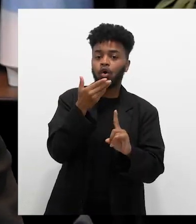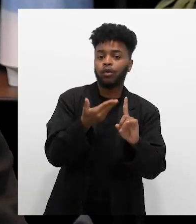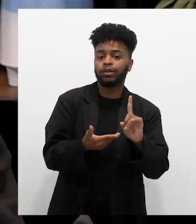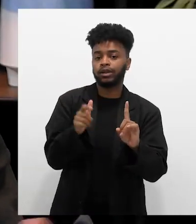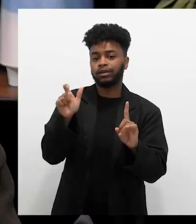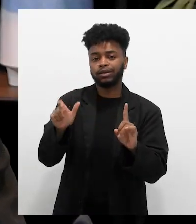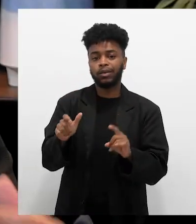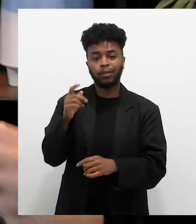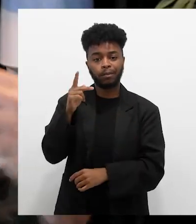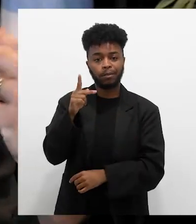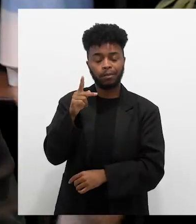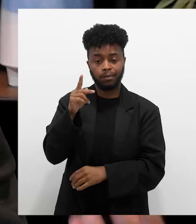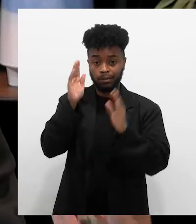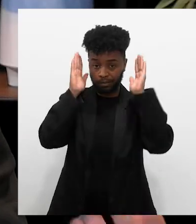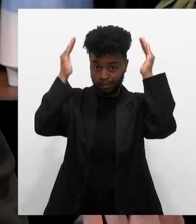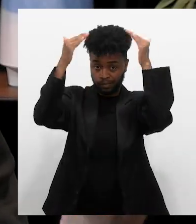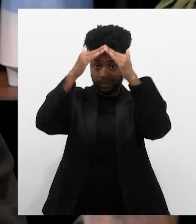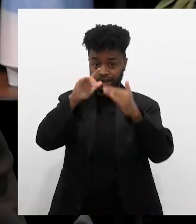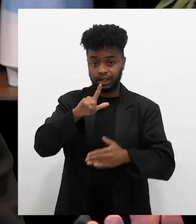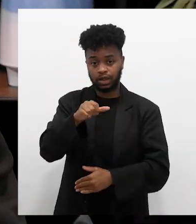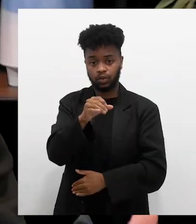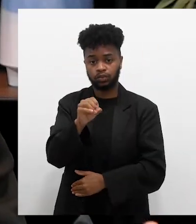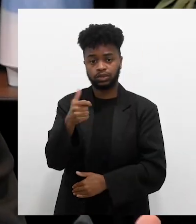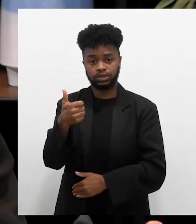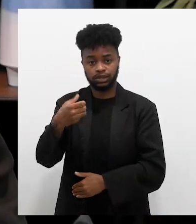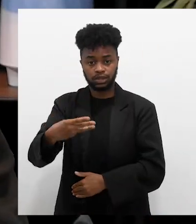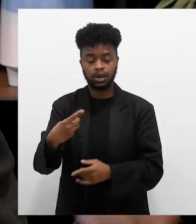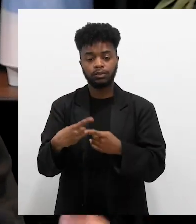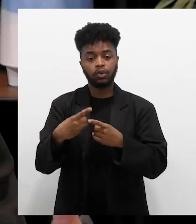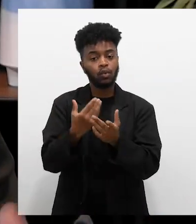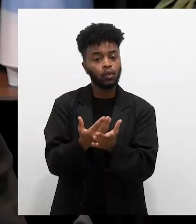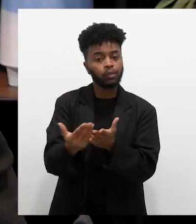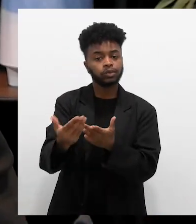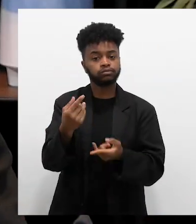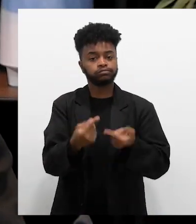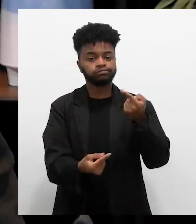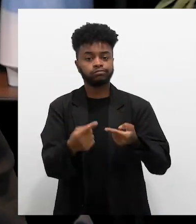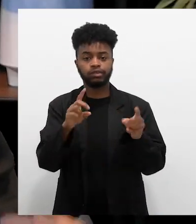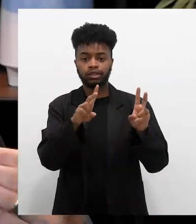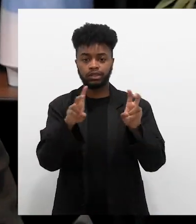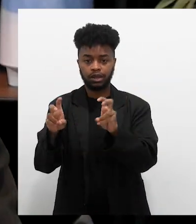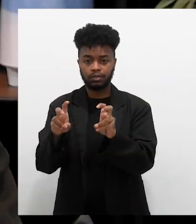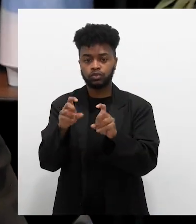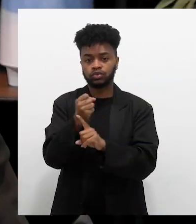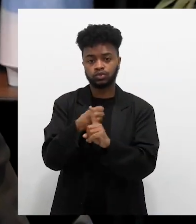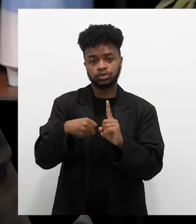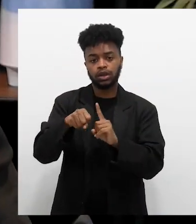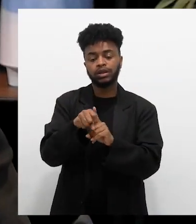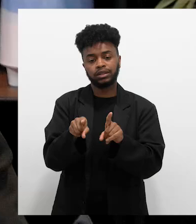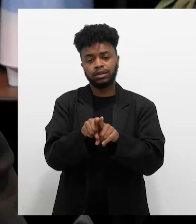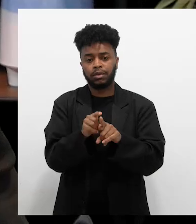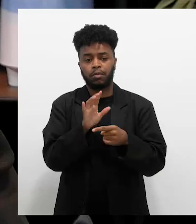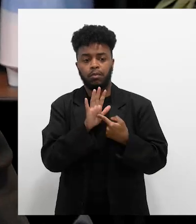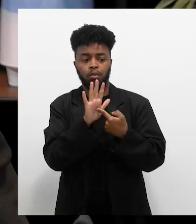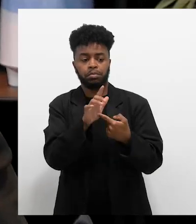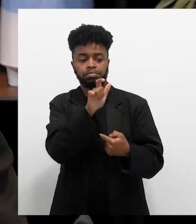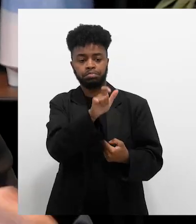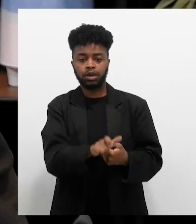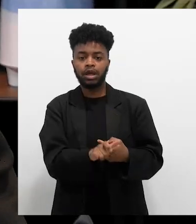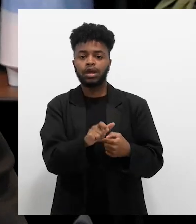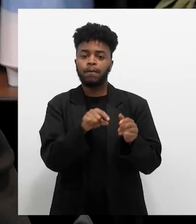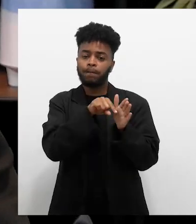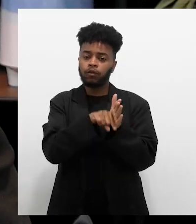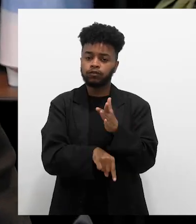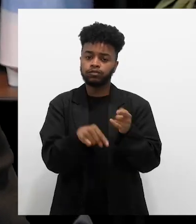XIII, que começou essa longa série de reflexões sobre a questão social, indicando que provavelmente ele vai aprofundar as discussões,